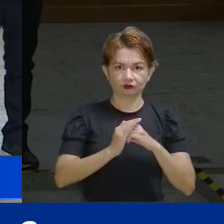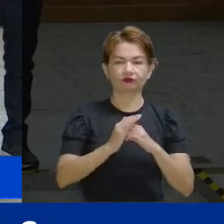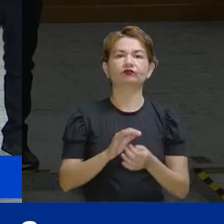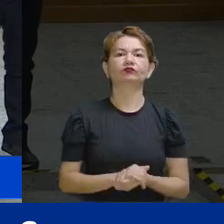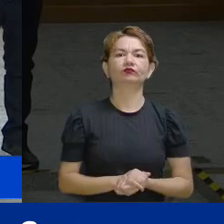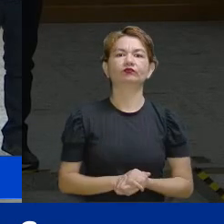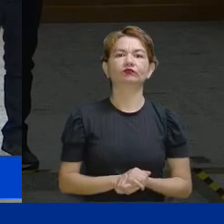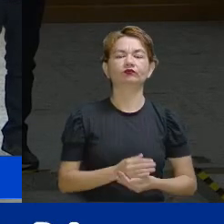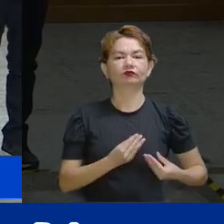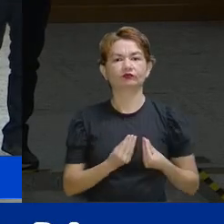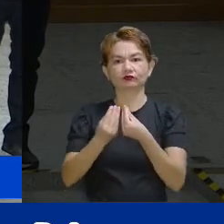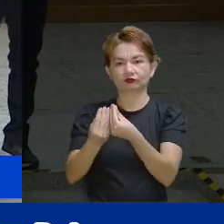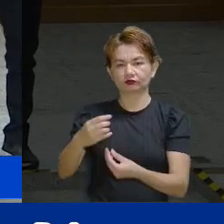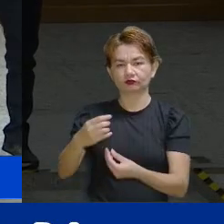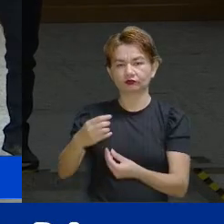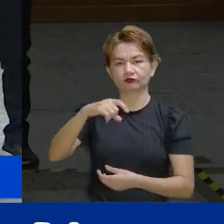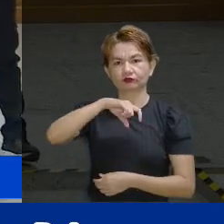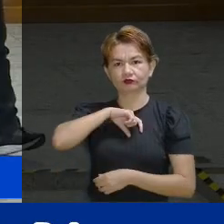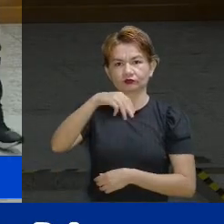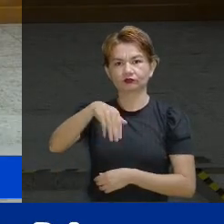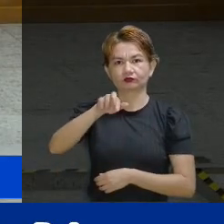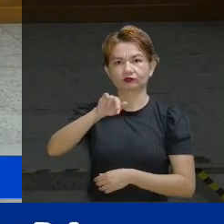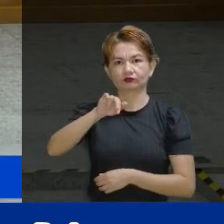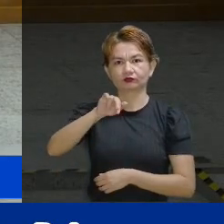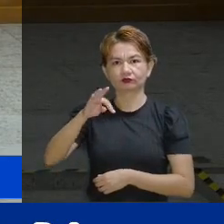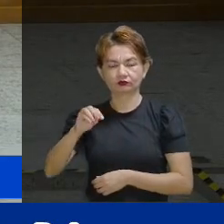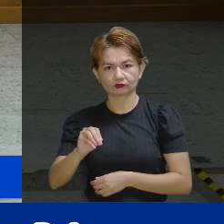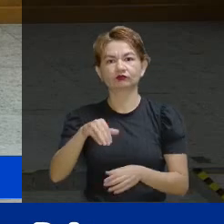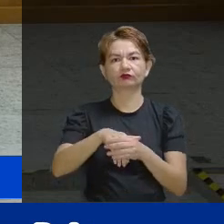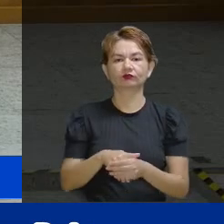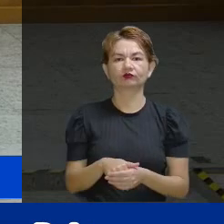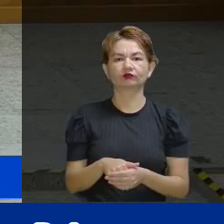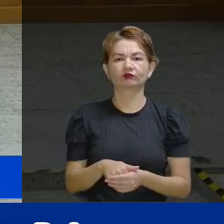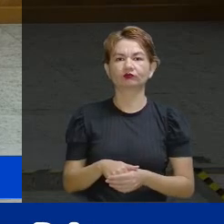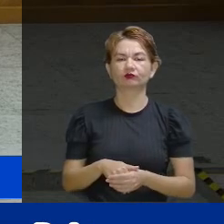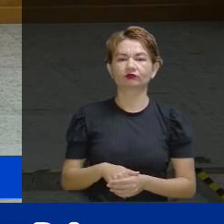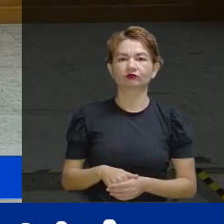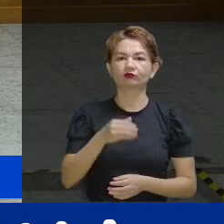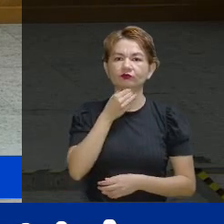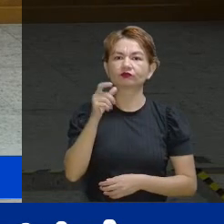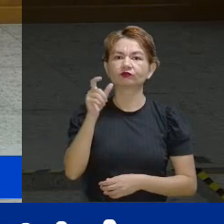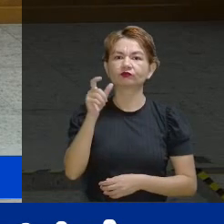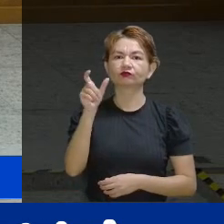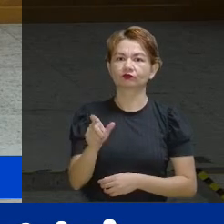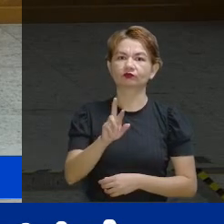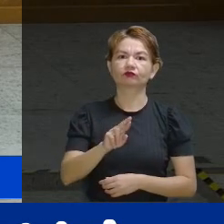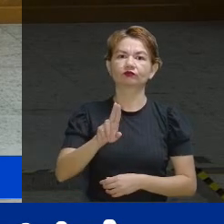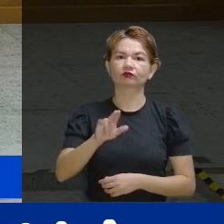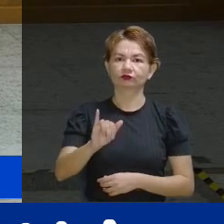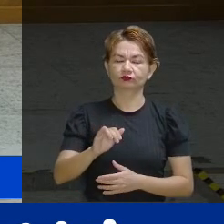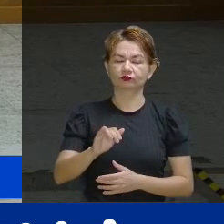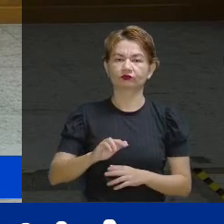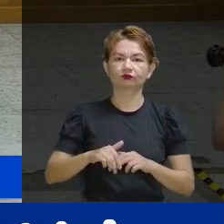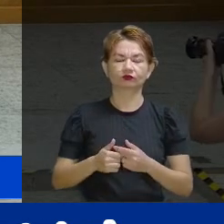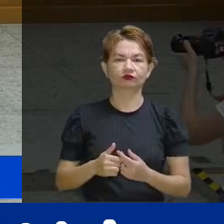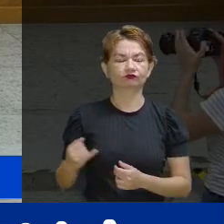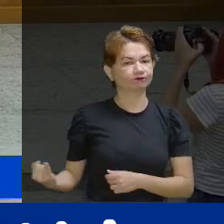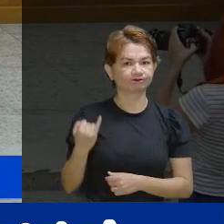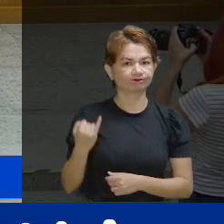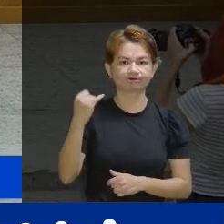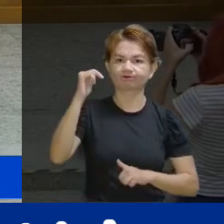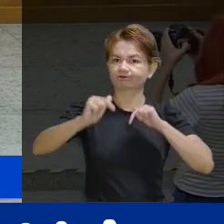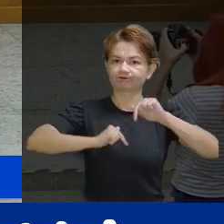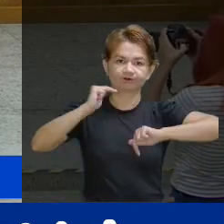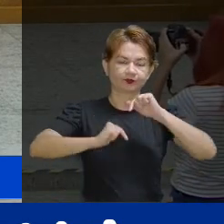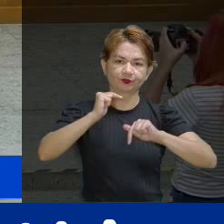Amapá confere a Medalha de Mérito Eleitoral ao ilustríssimo senhor Rui Moreira de Oliveira por seus relevantes